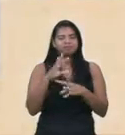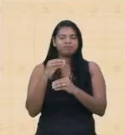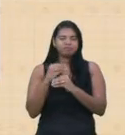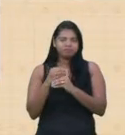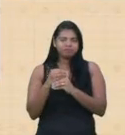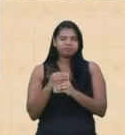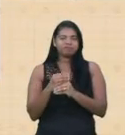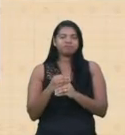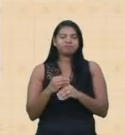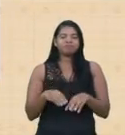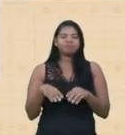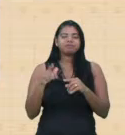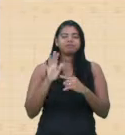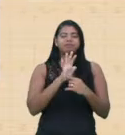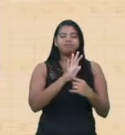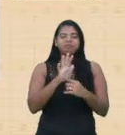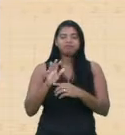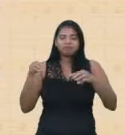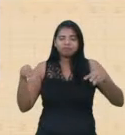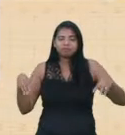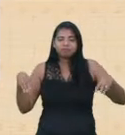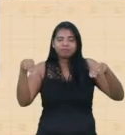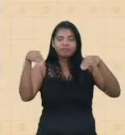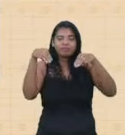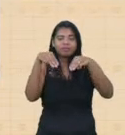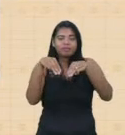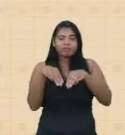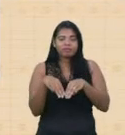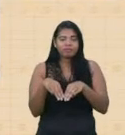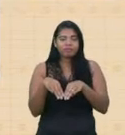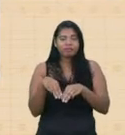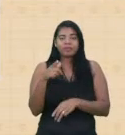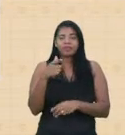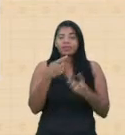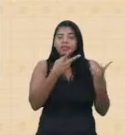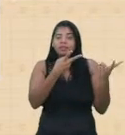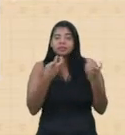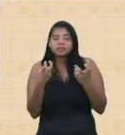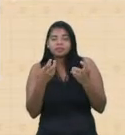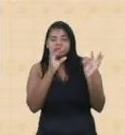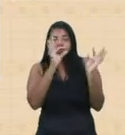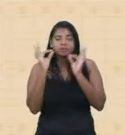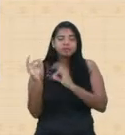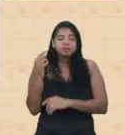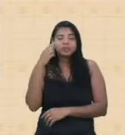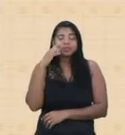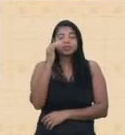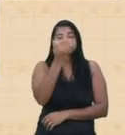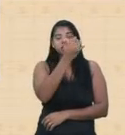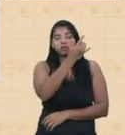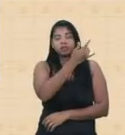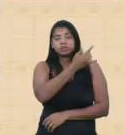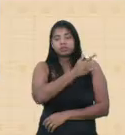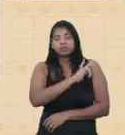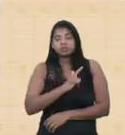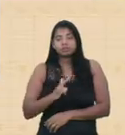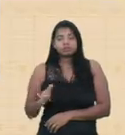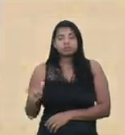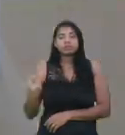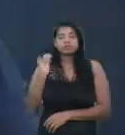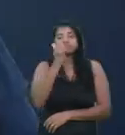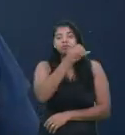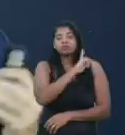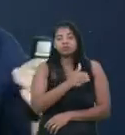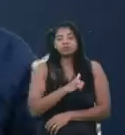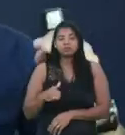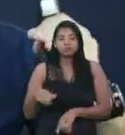de maneira que esse campo magnético, ele não será percebido, visto que os elétrons eles vão estar circulando apenas na